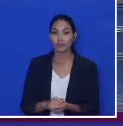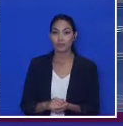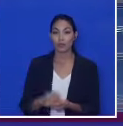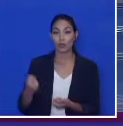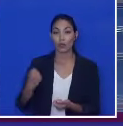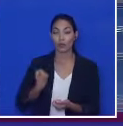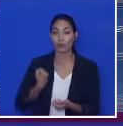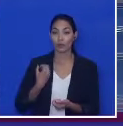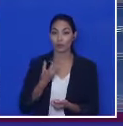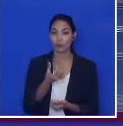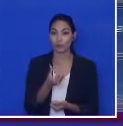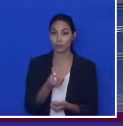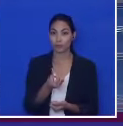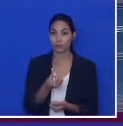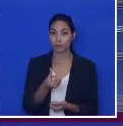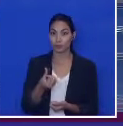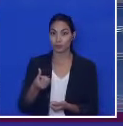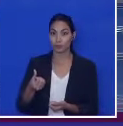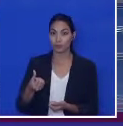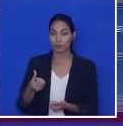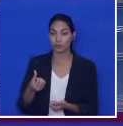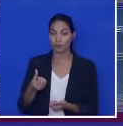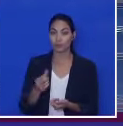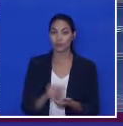Número 66.